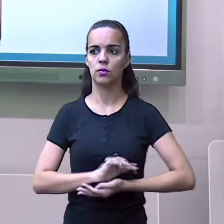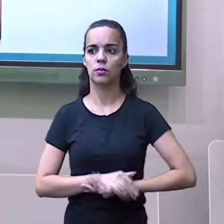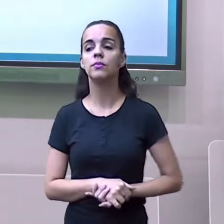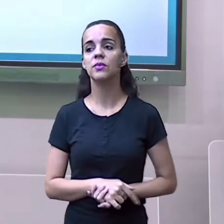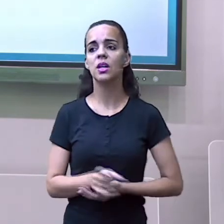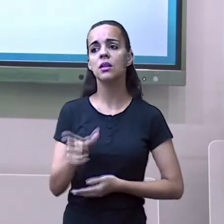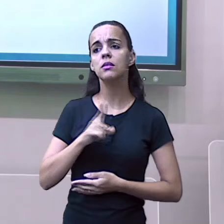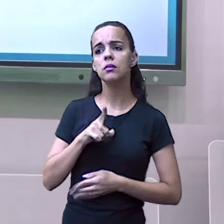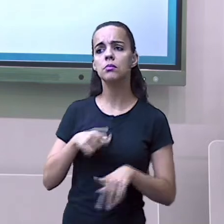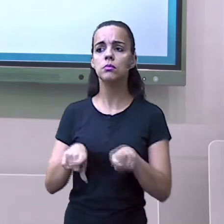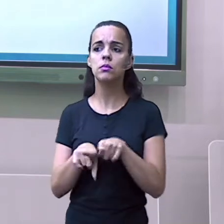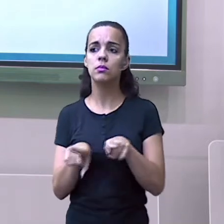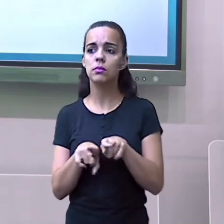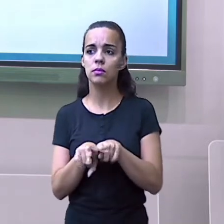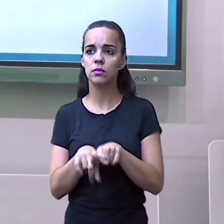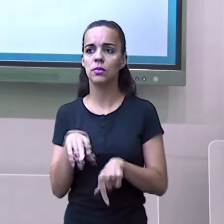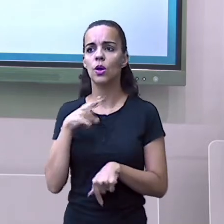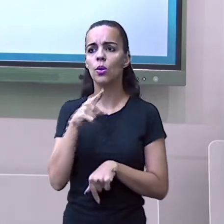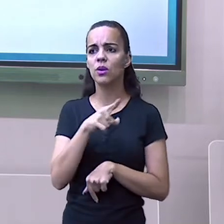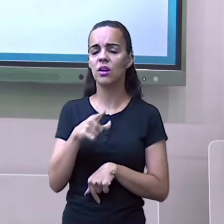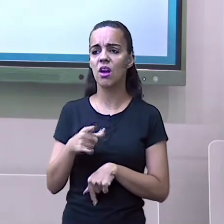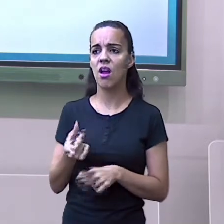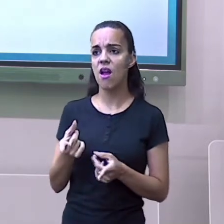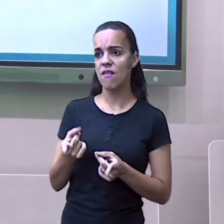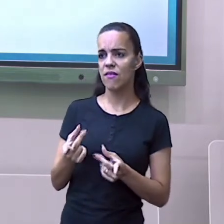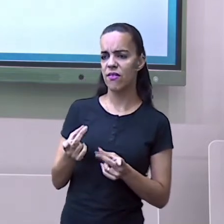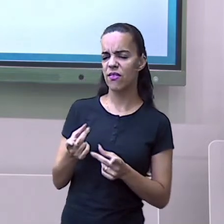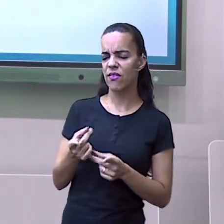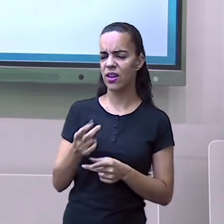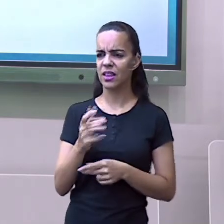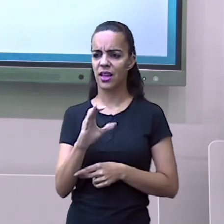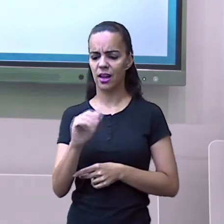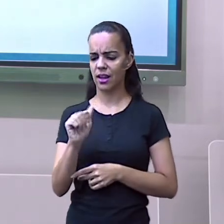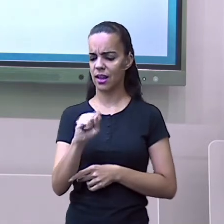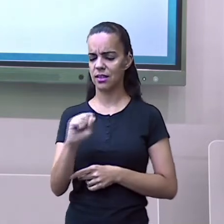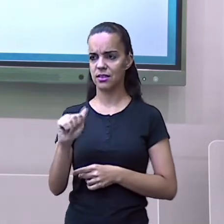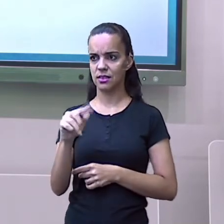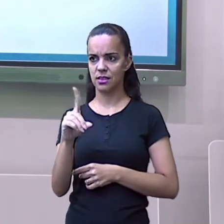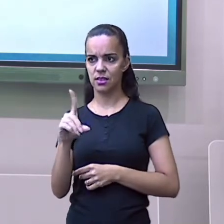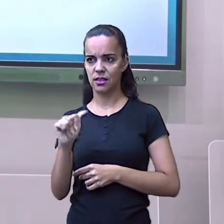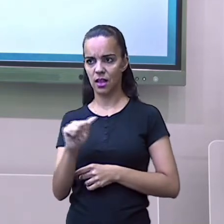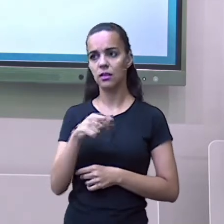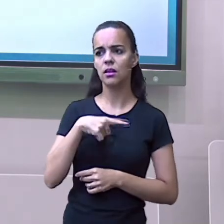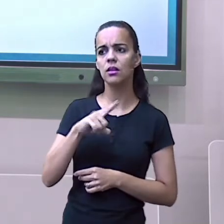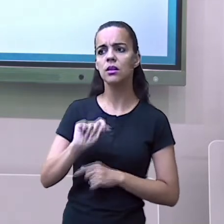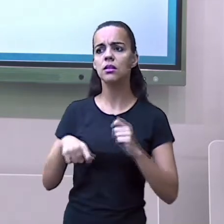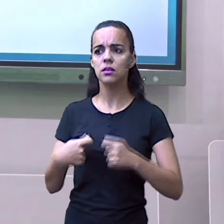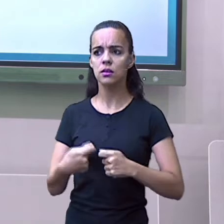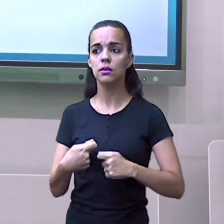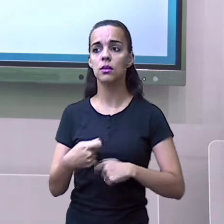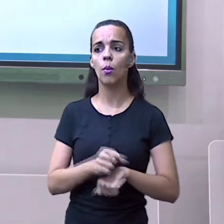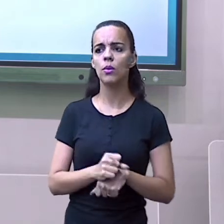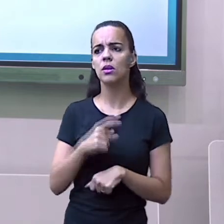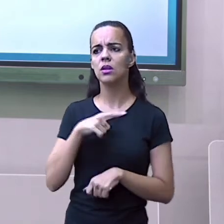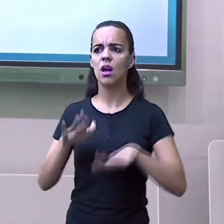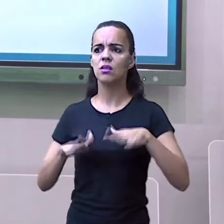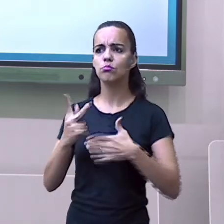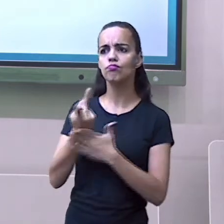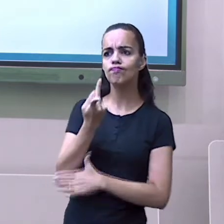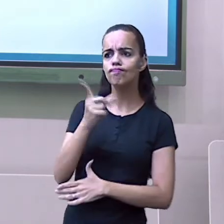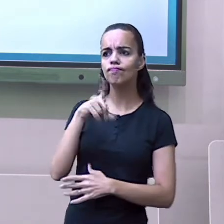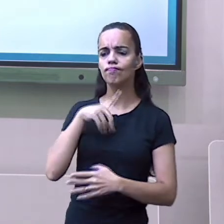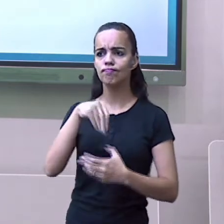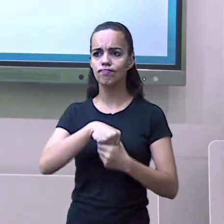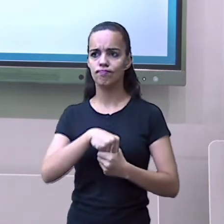Temos também a venda casada. Você já deve ter ouvido falar ou ter passado por uma situação de venda